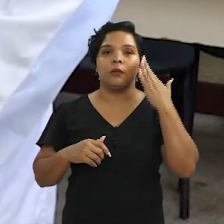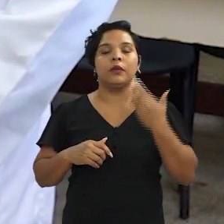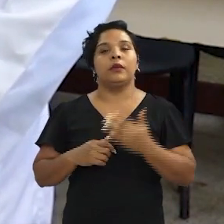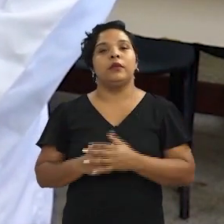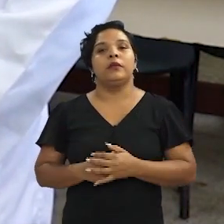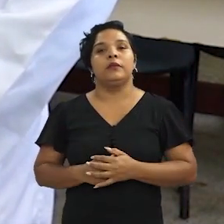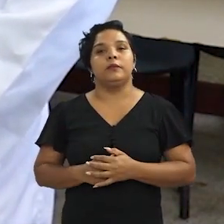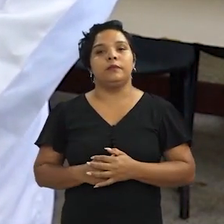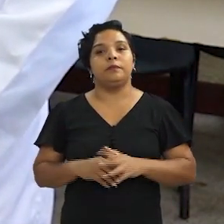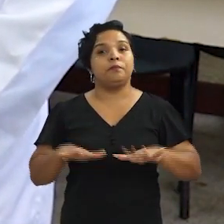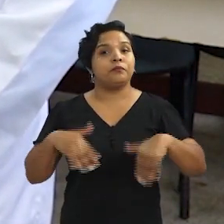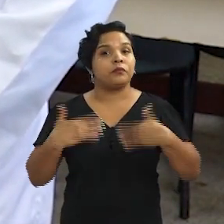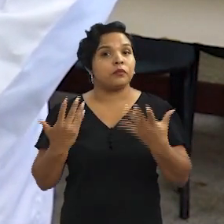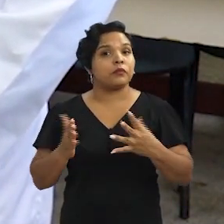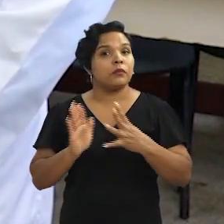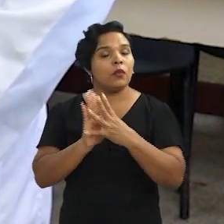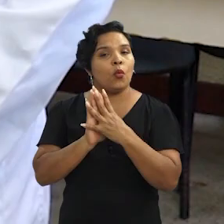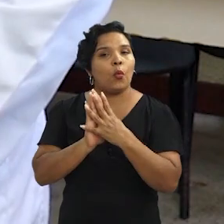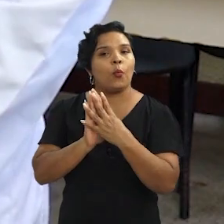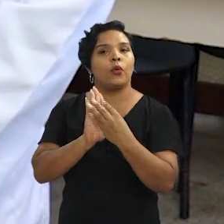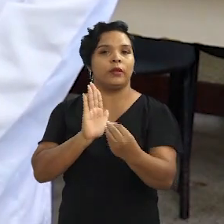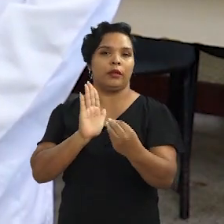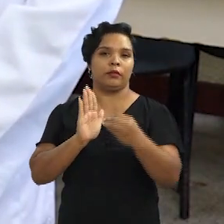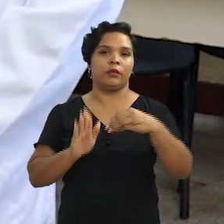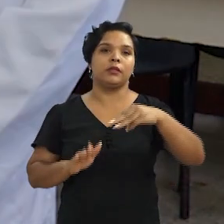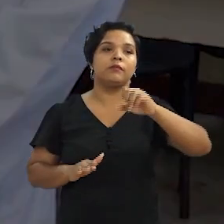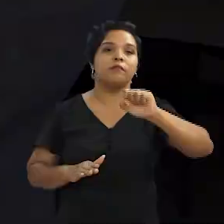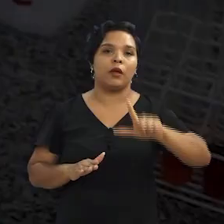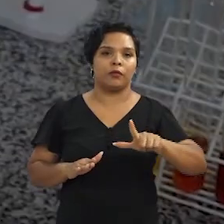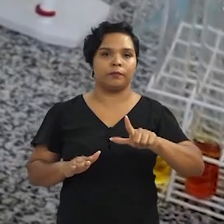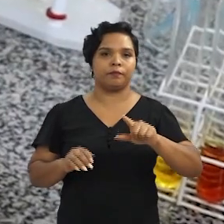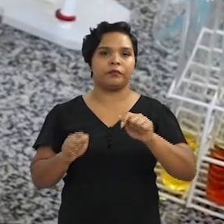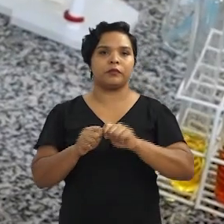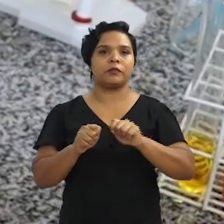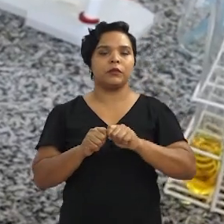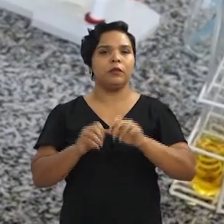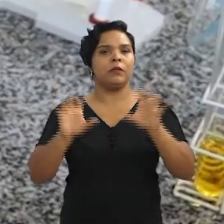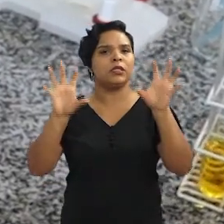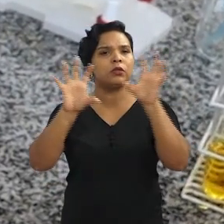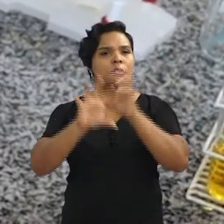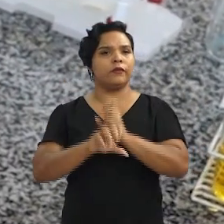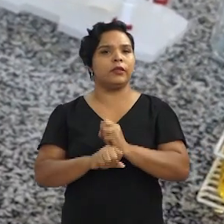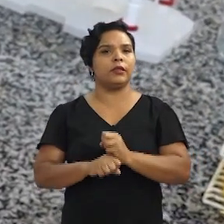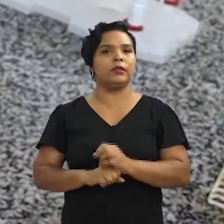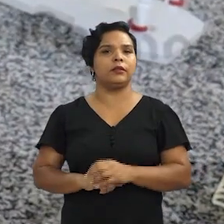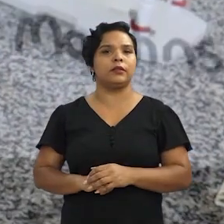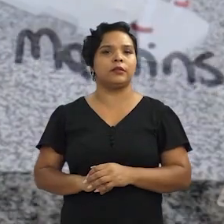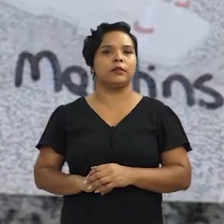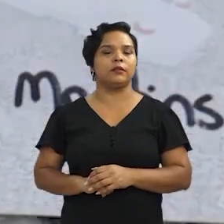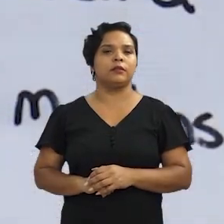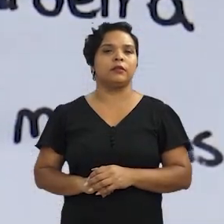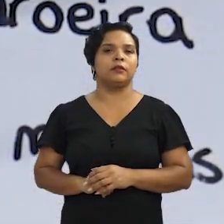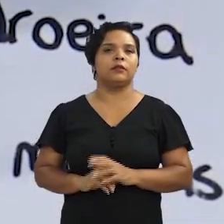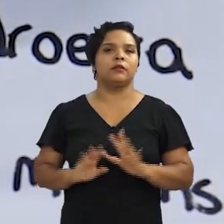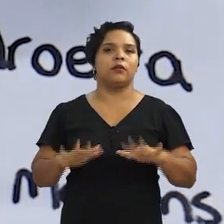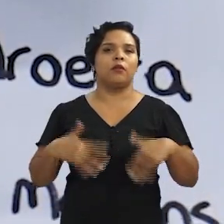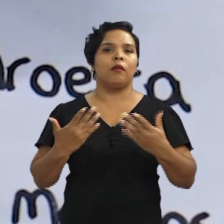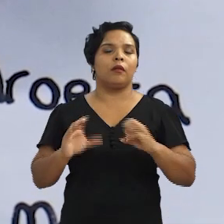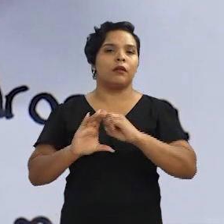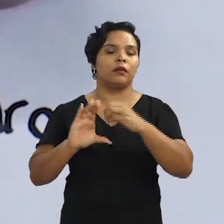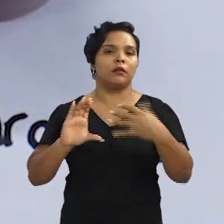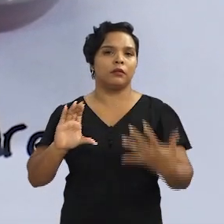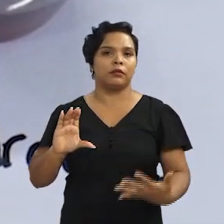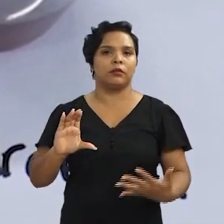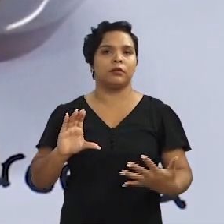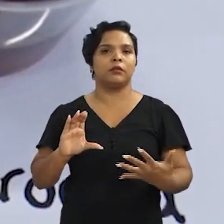né, qual é o padrão desse mel. O que é que faz esse mel, por exemplo, ser mais escuro do que os outros tipos de mel? Então,